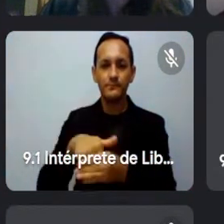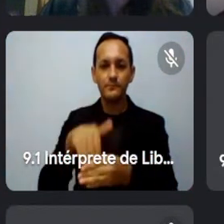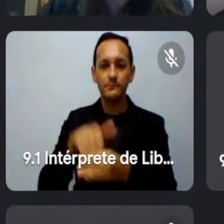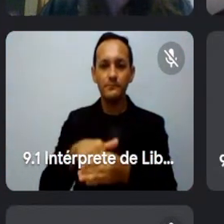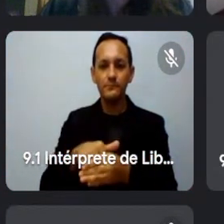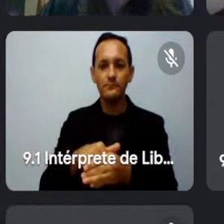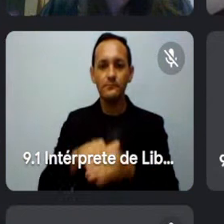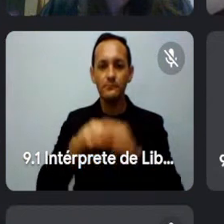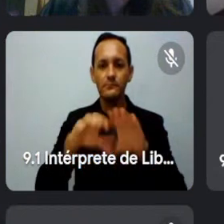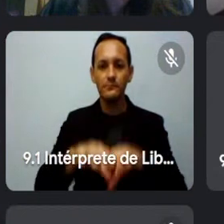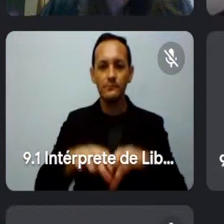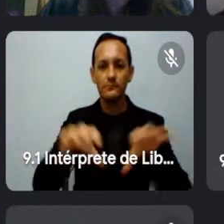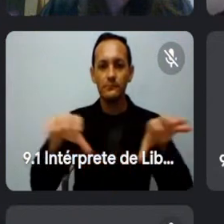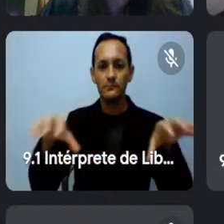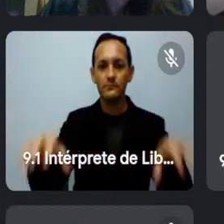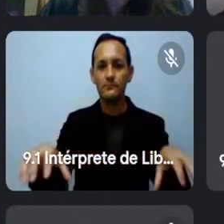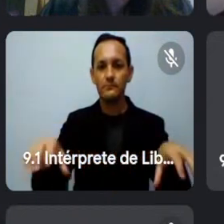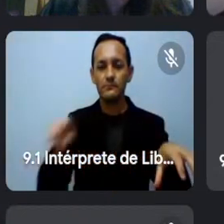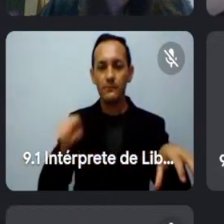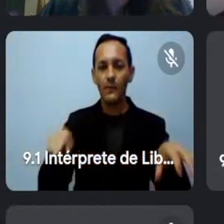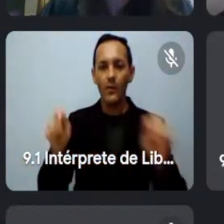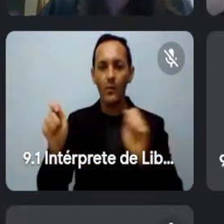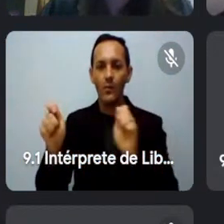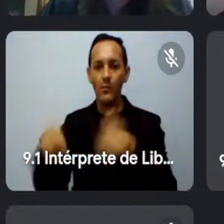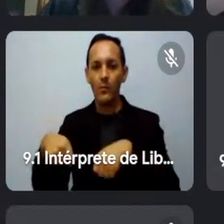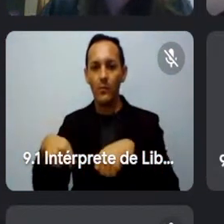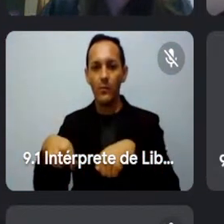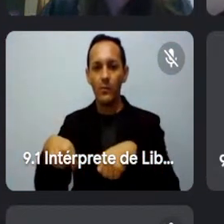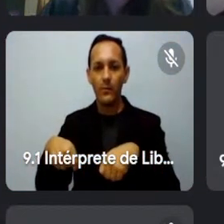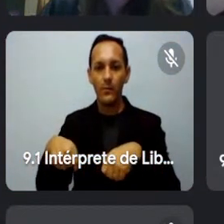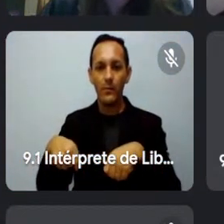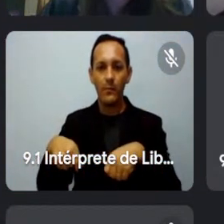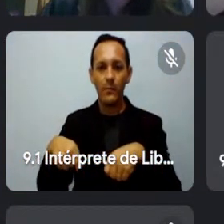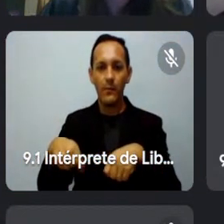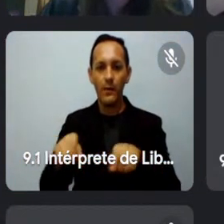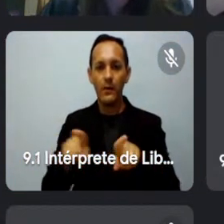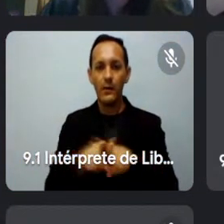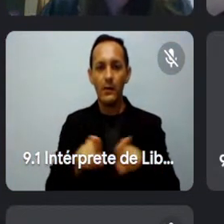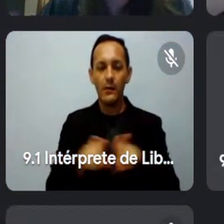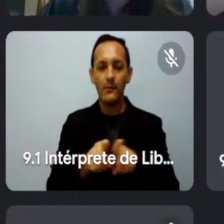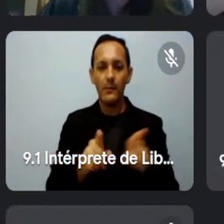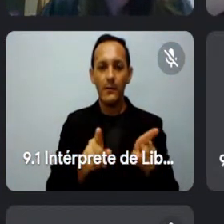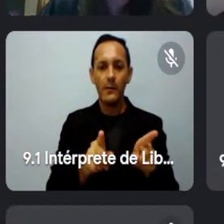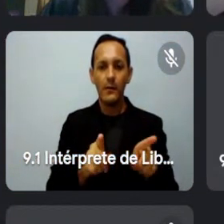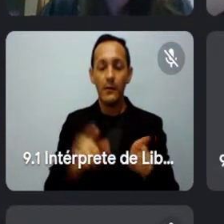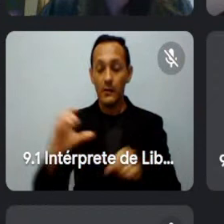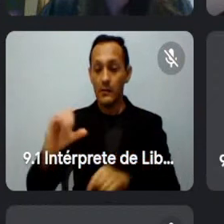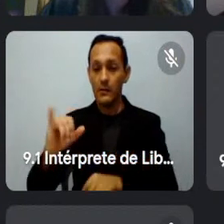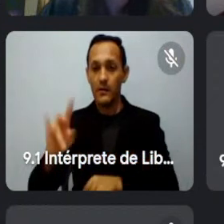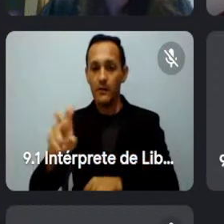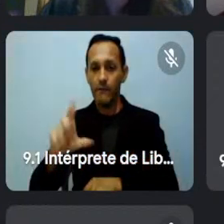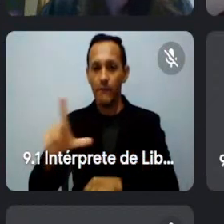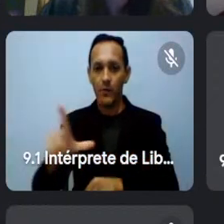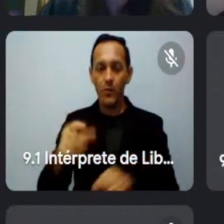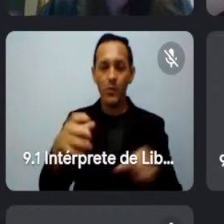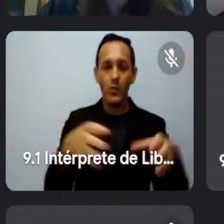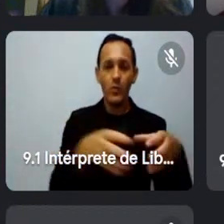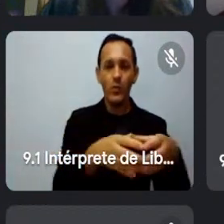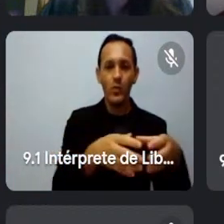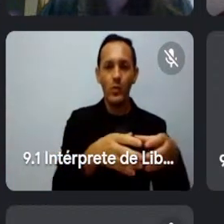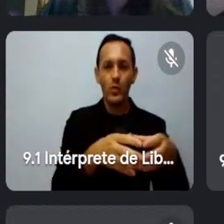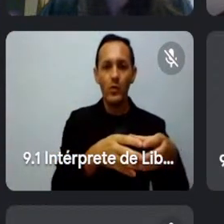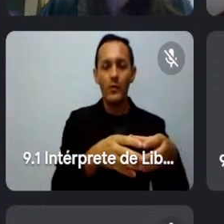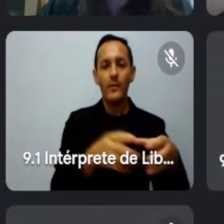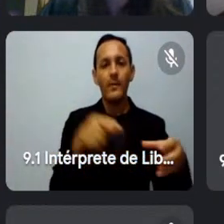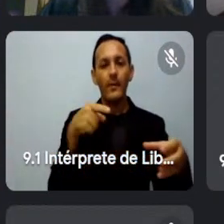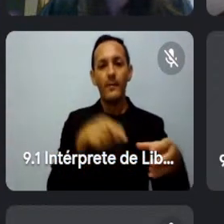subdivide uma questão possível E também do penal naquilo que se aplica subsidiariamente